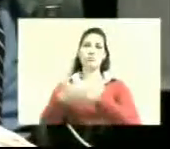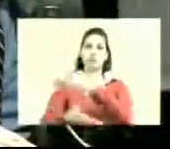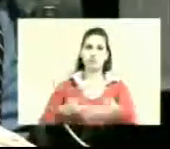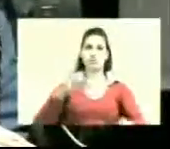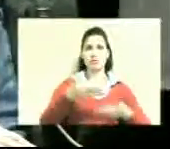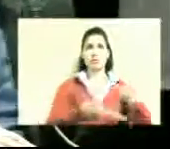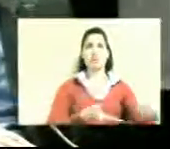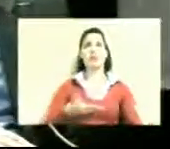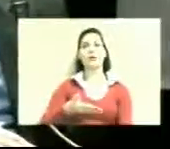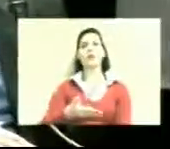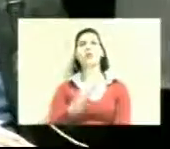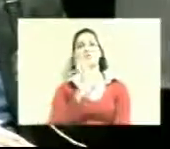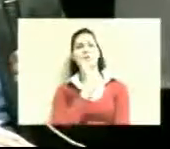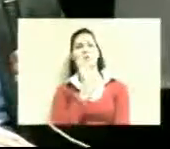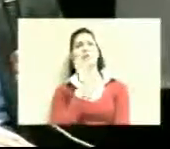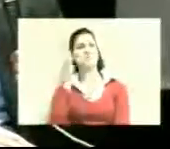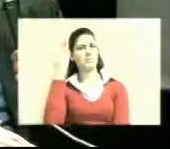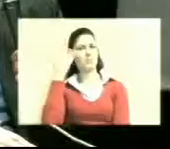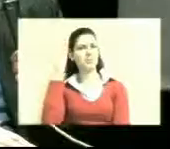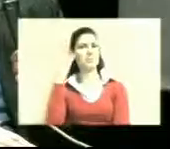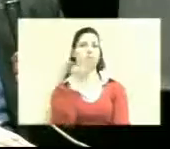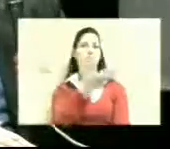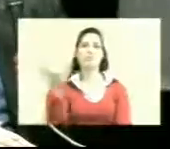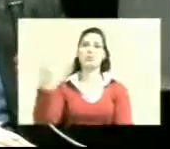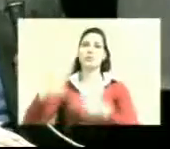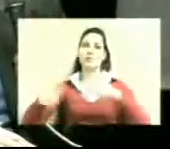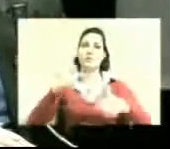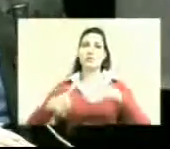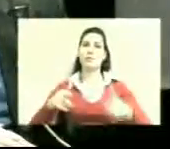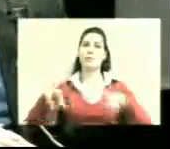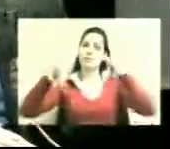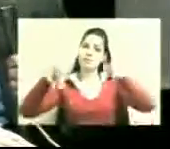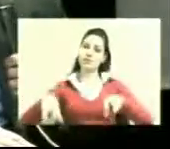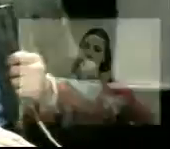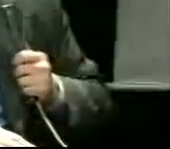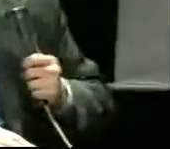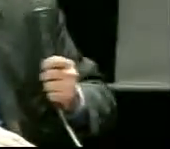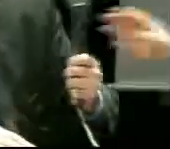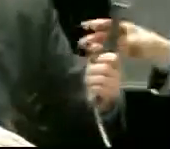reconhecer o vosso trabalho. Por isso, sinta-se em casa e à vontade. Muito obrigado.